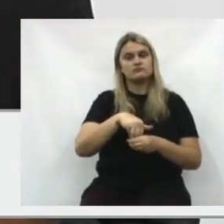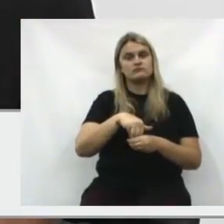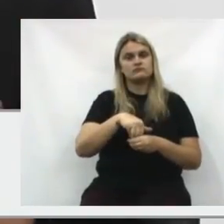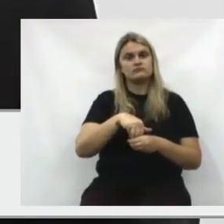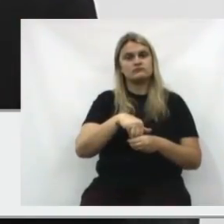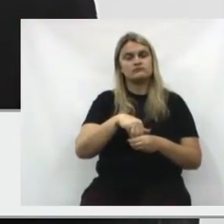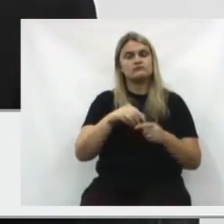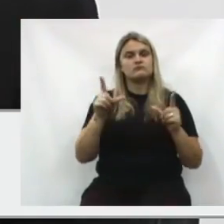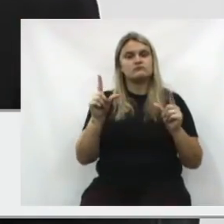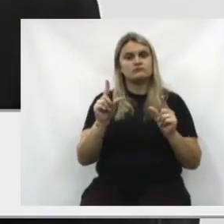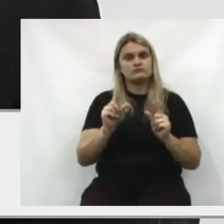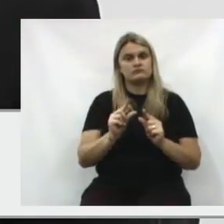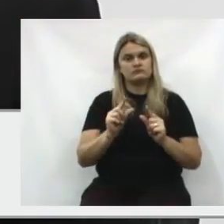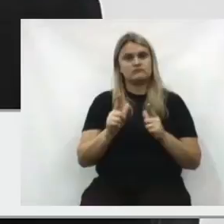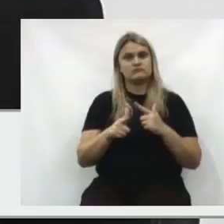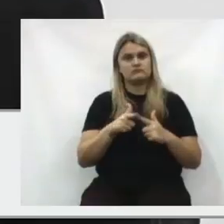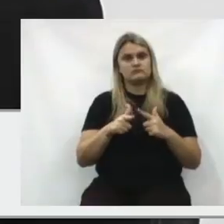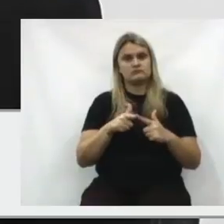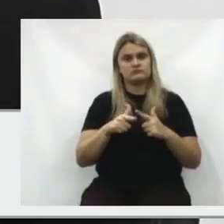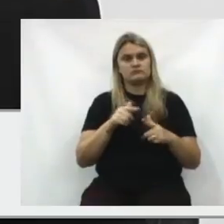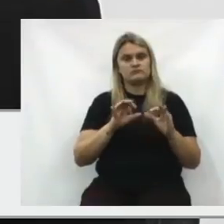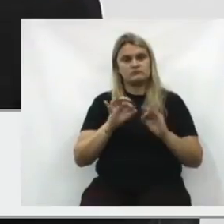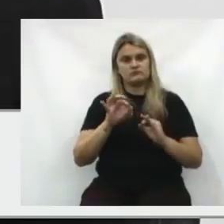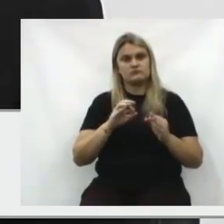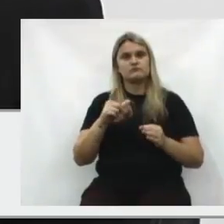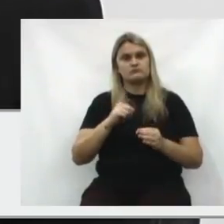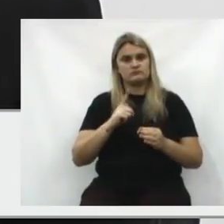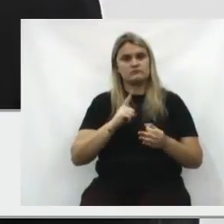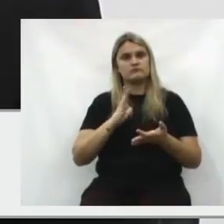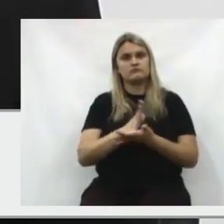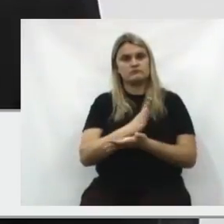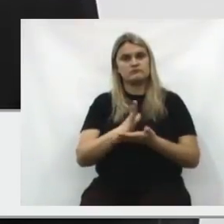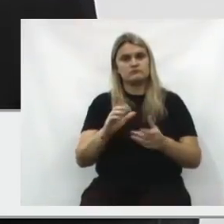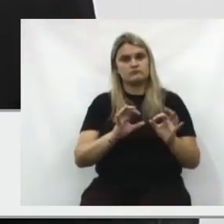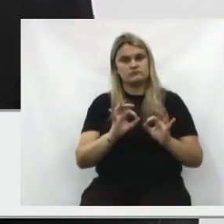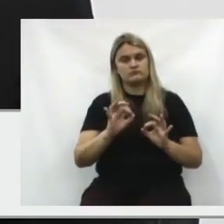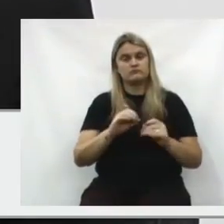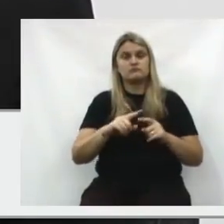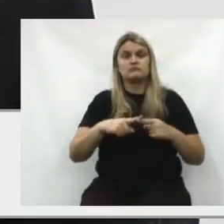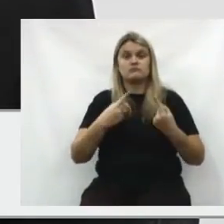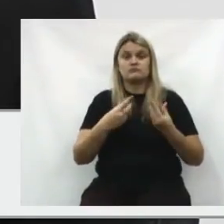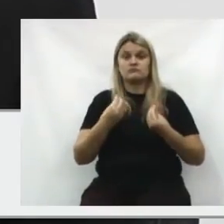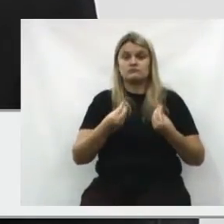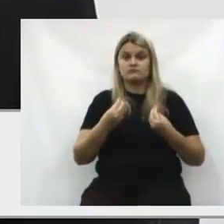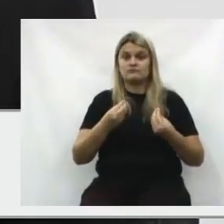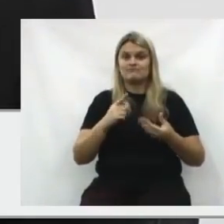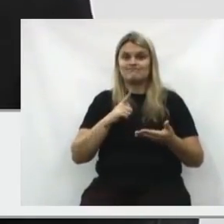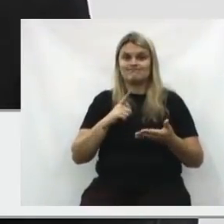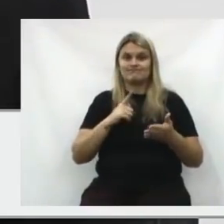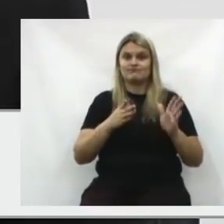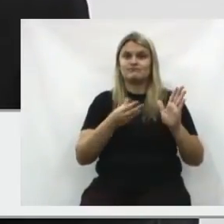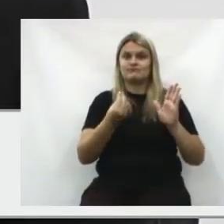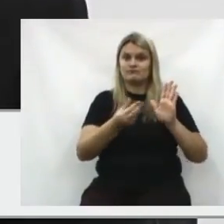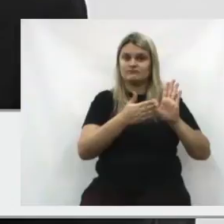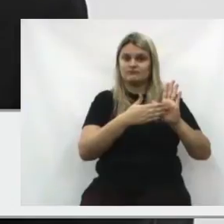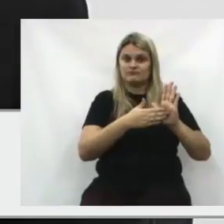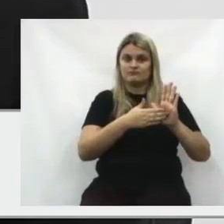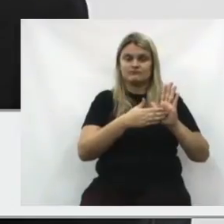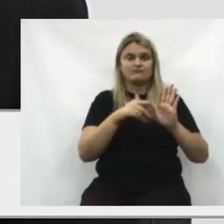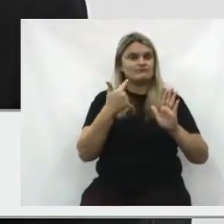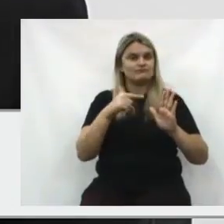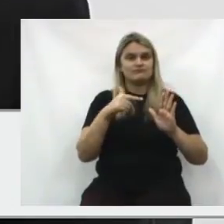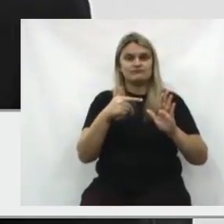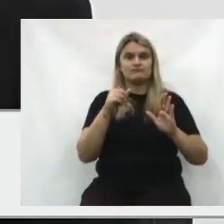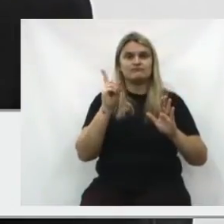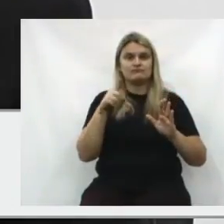poderão votar, que minimize, né, a reforma vai ter algumas alterações, mas como veio esse pacote,